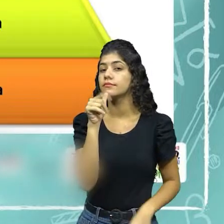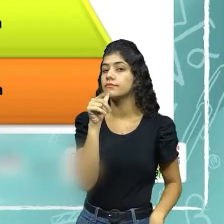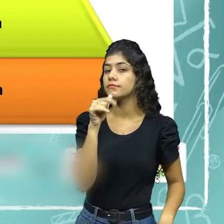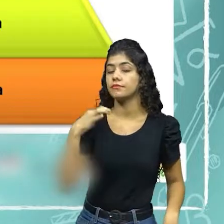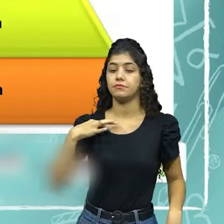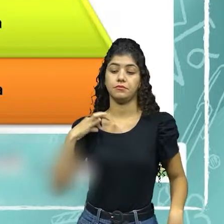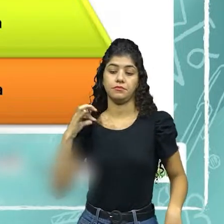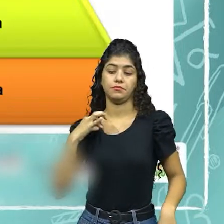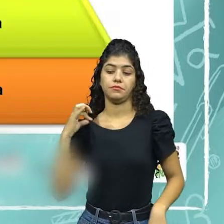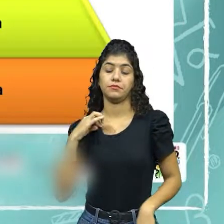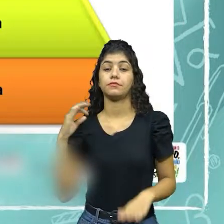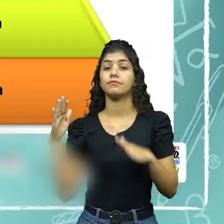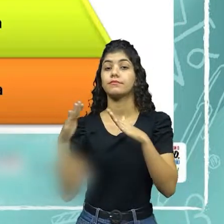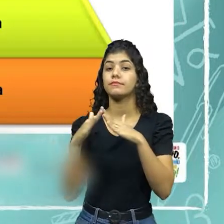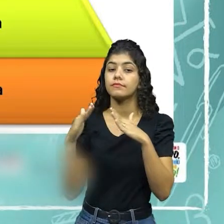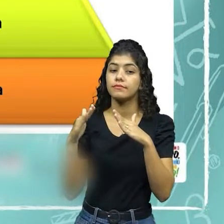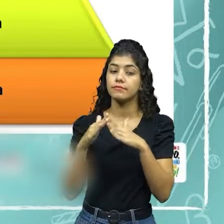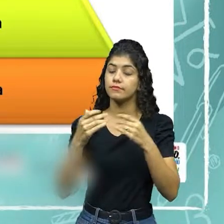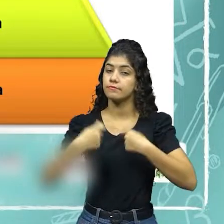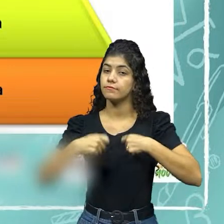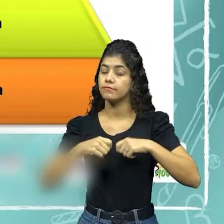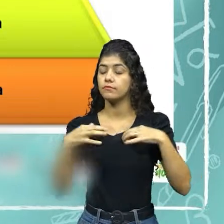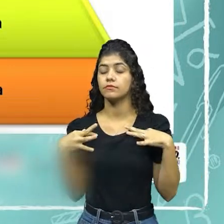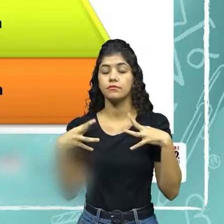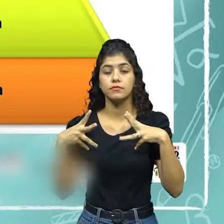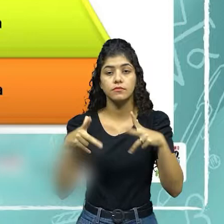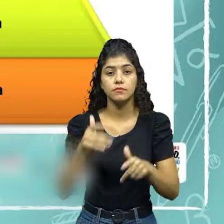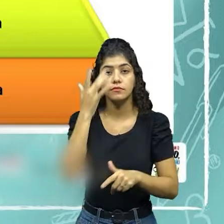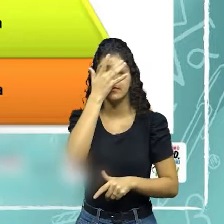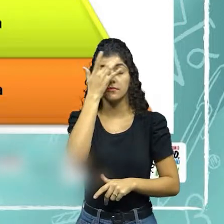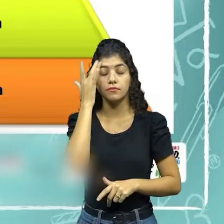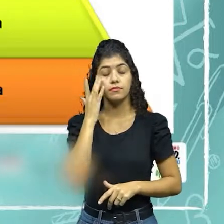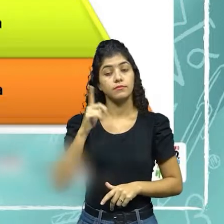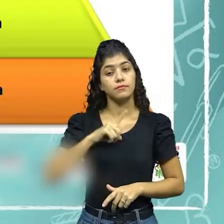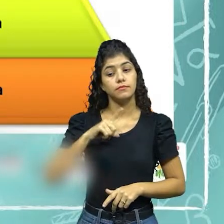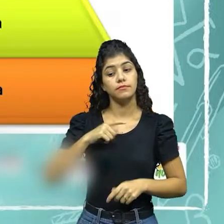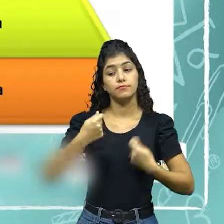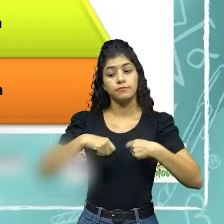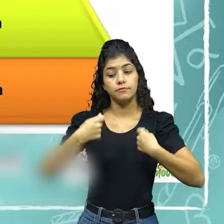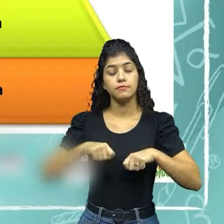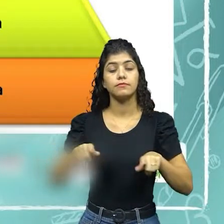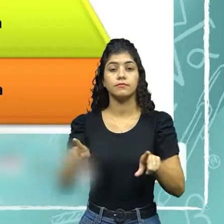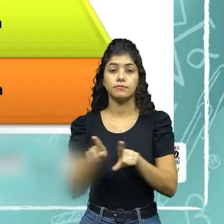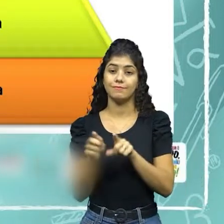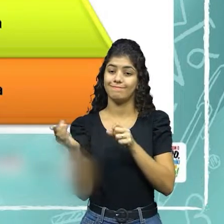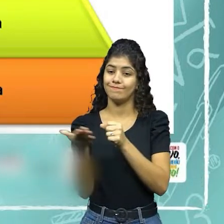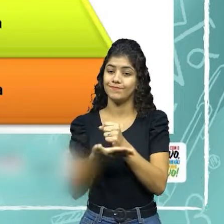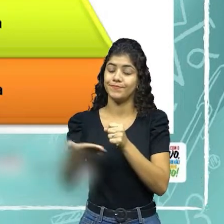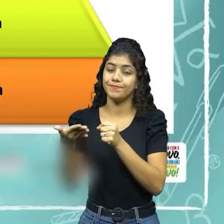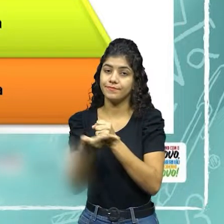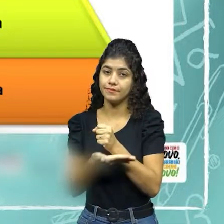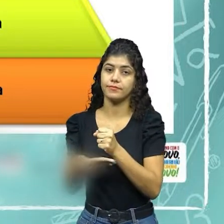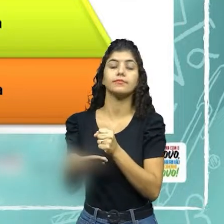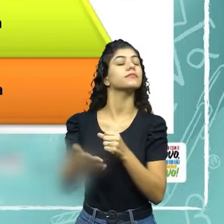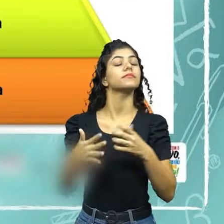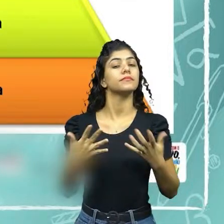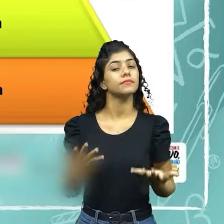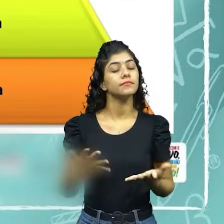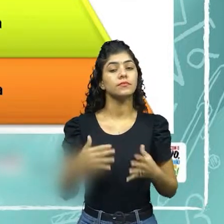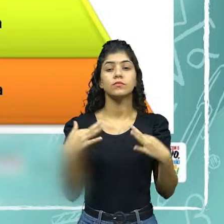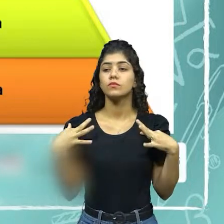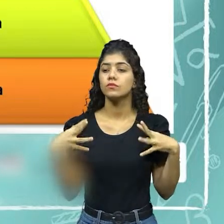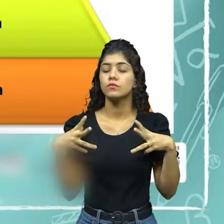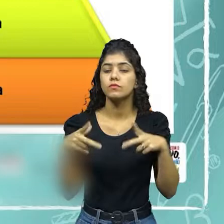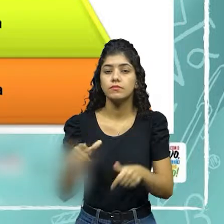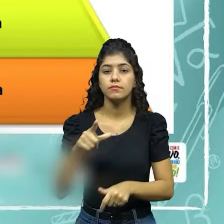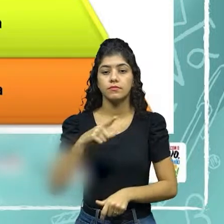abrigo. Todos os seres humanos eles têm essas necessidades, são as necessidades mais básicas, né? Todo mundo tem uma